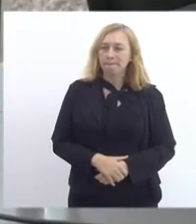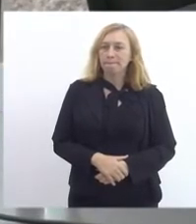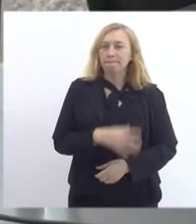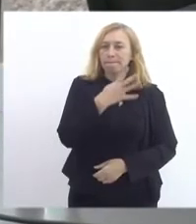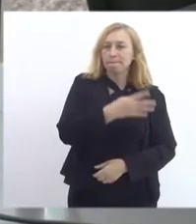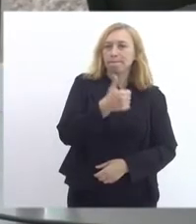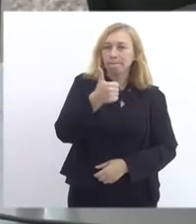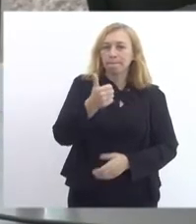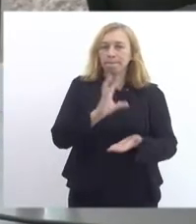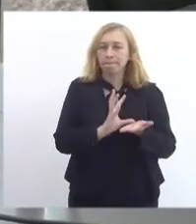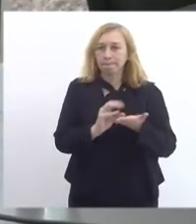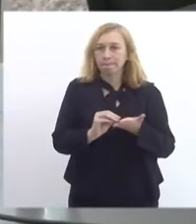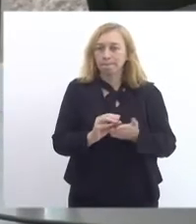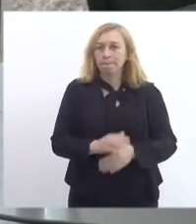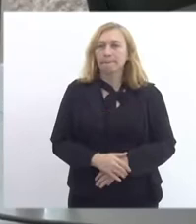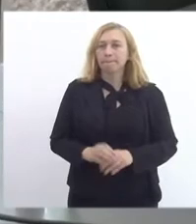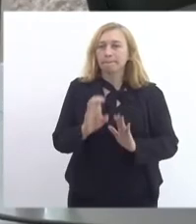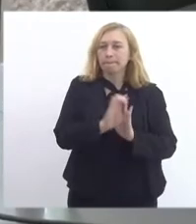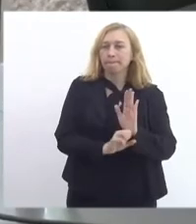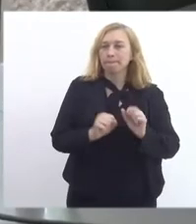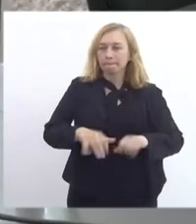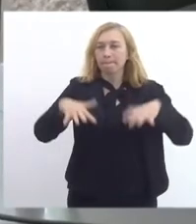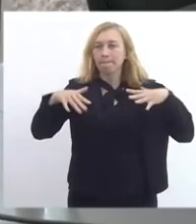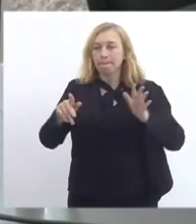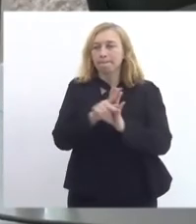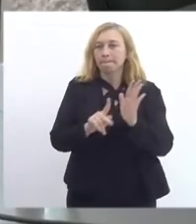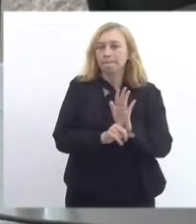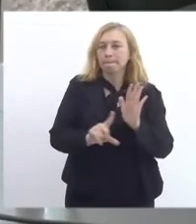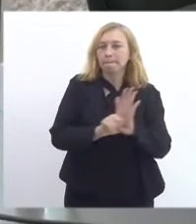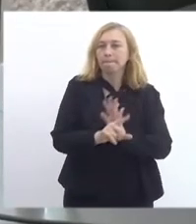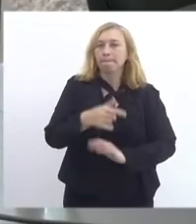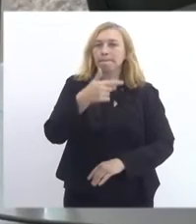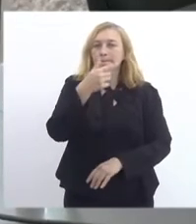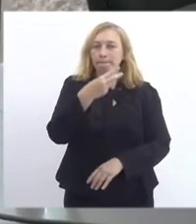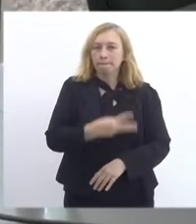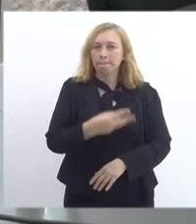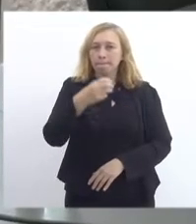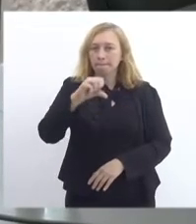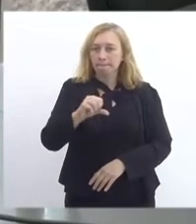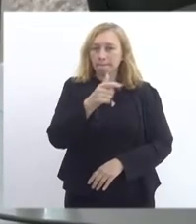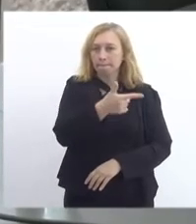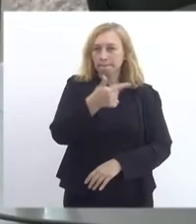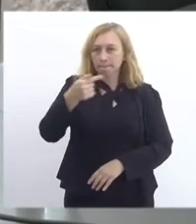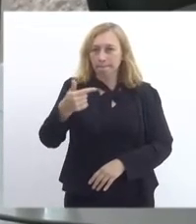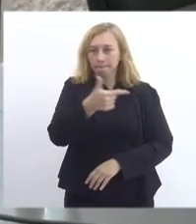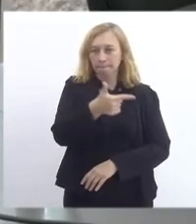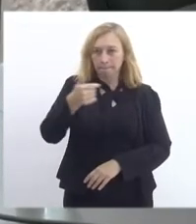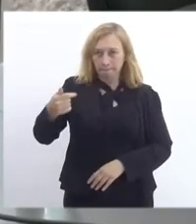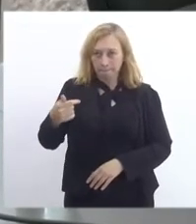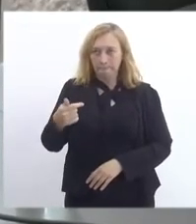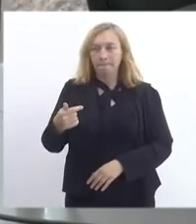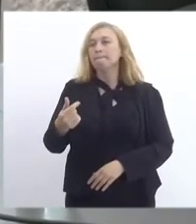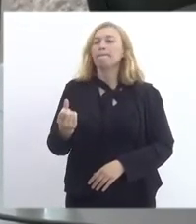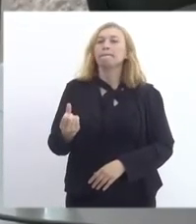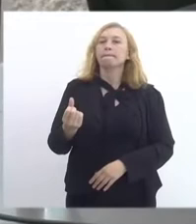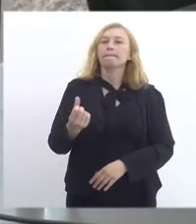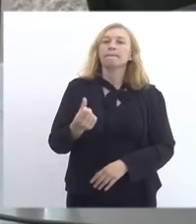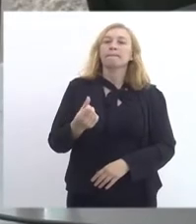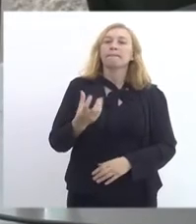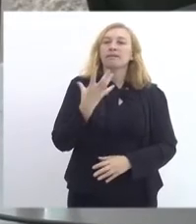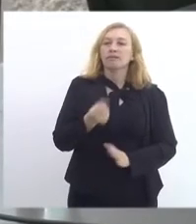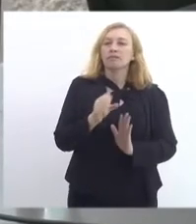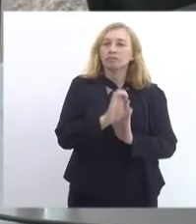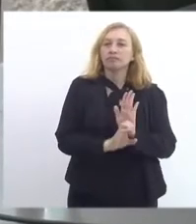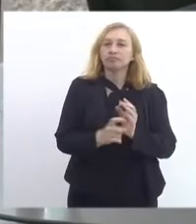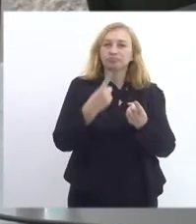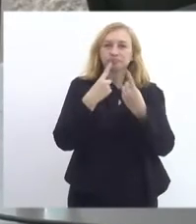41 da pauta. Emenda de plenário, projeto de lei 3917-2021. Autoria do deputado Renato Zacca. Parecer é favorável à emenda.